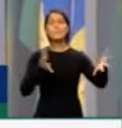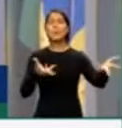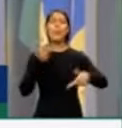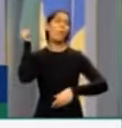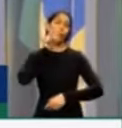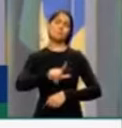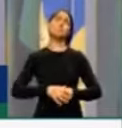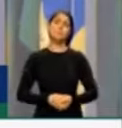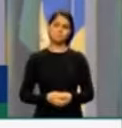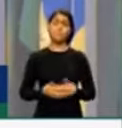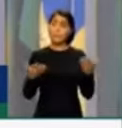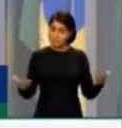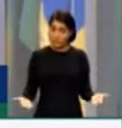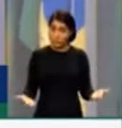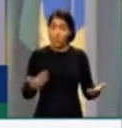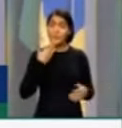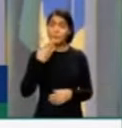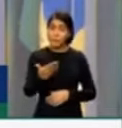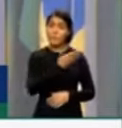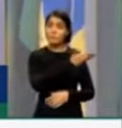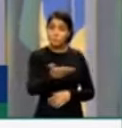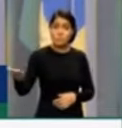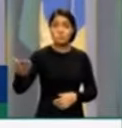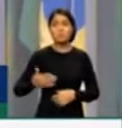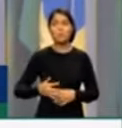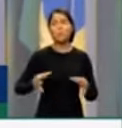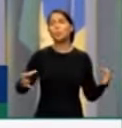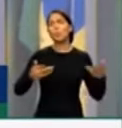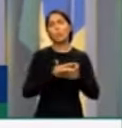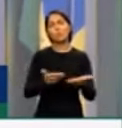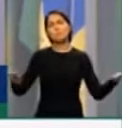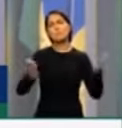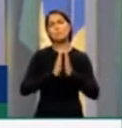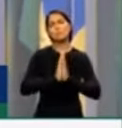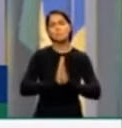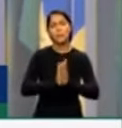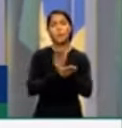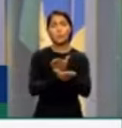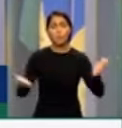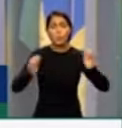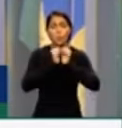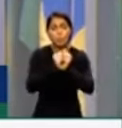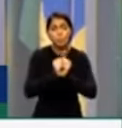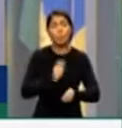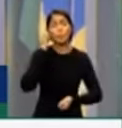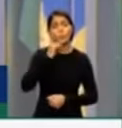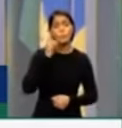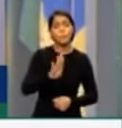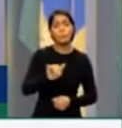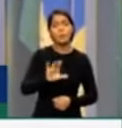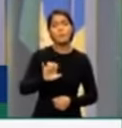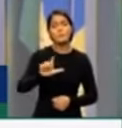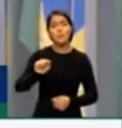aos nossos alunos portanto eu gostaria aqui de dizer a todos vocês aqui que nós estamos junto com deputado Bacelar da